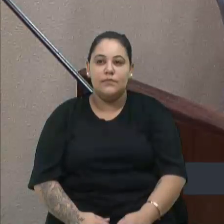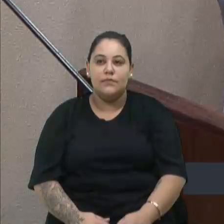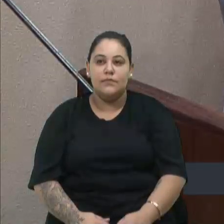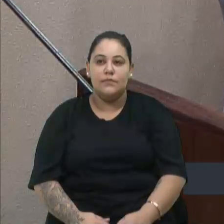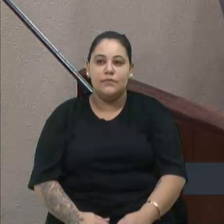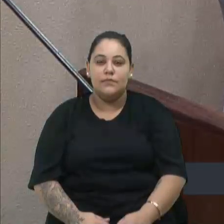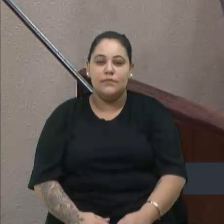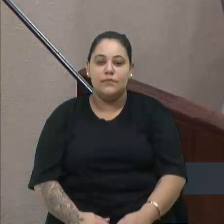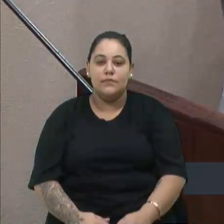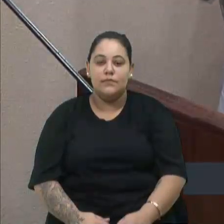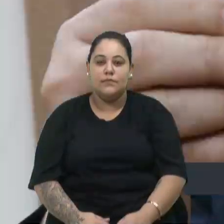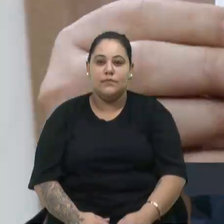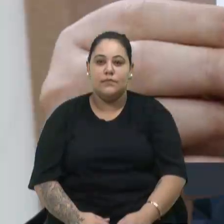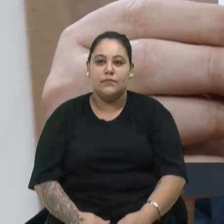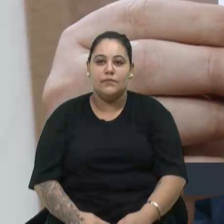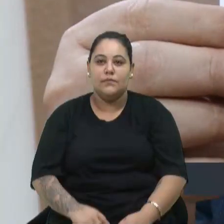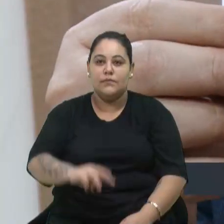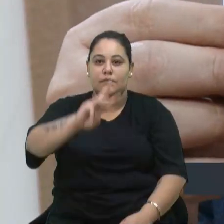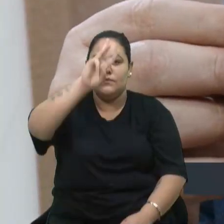Juliano Valim.